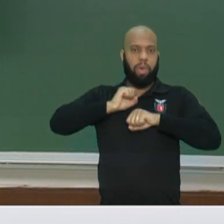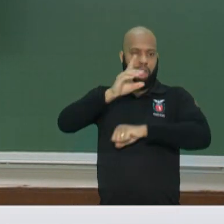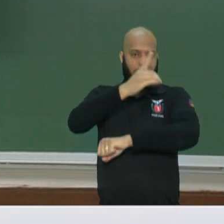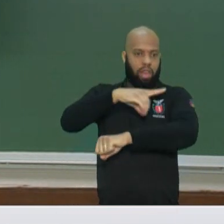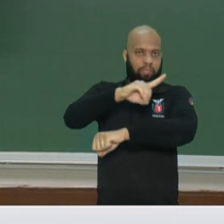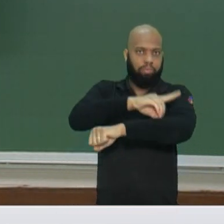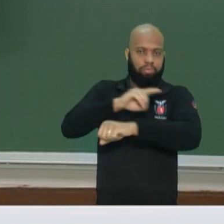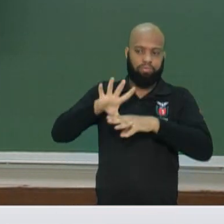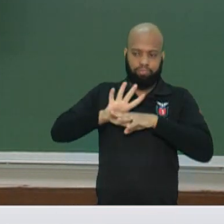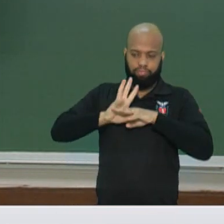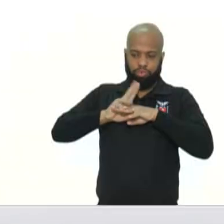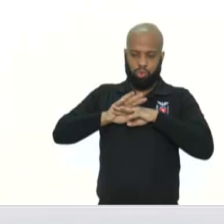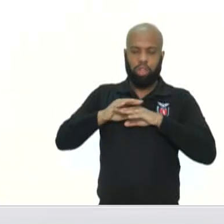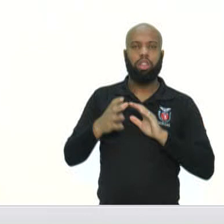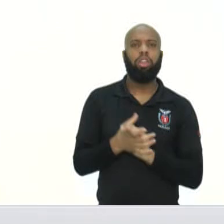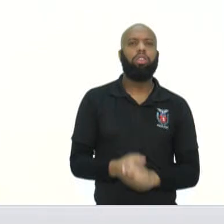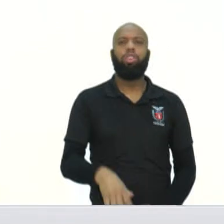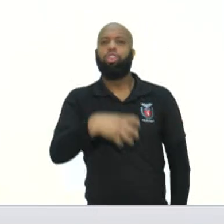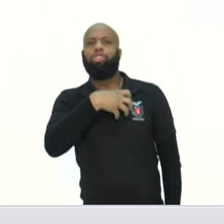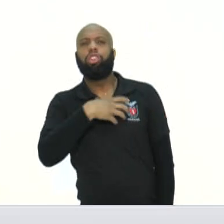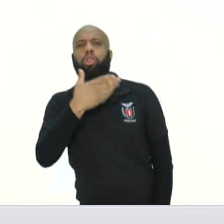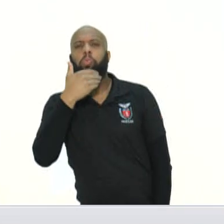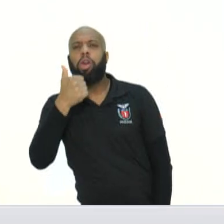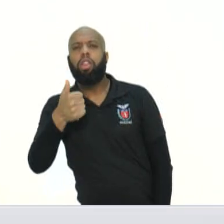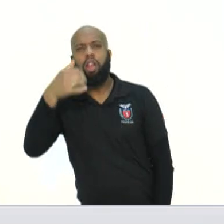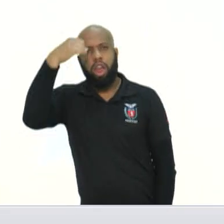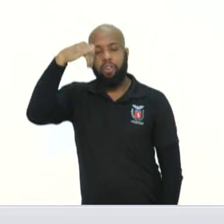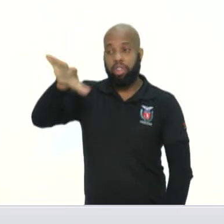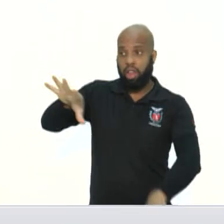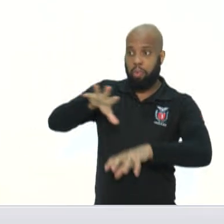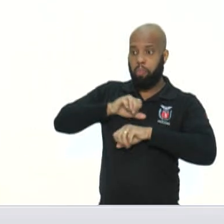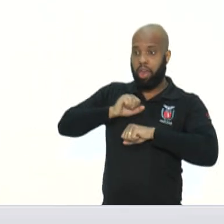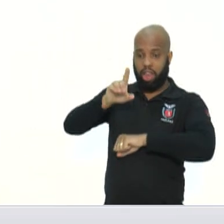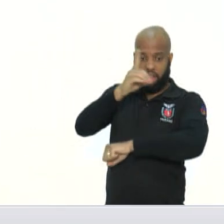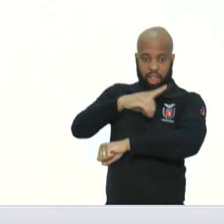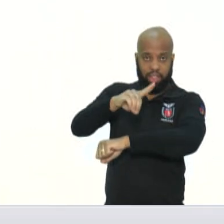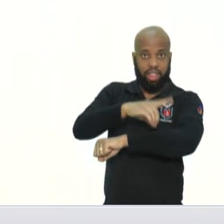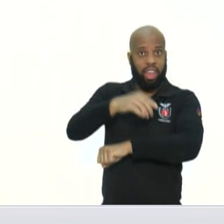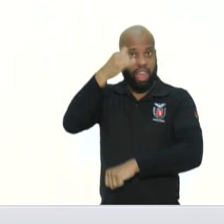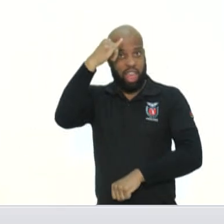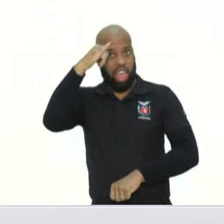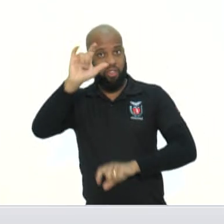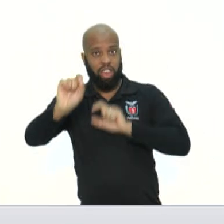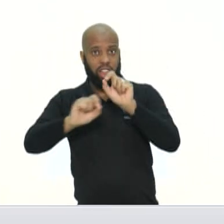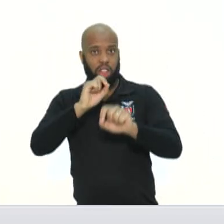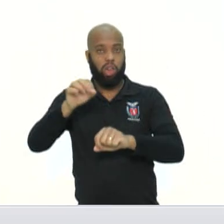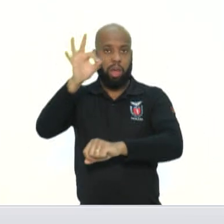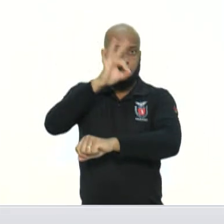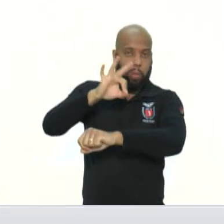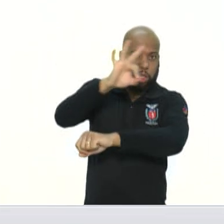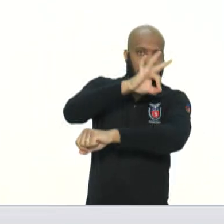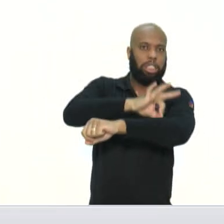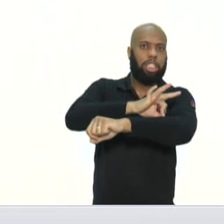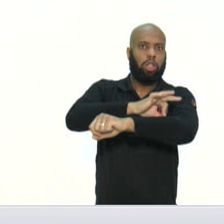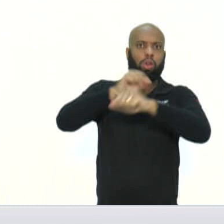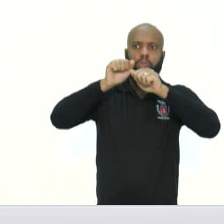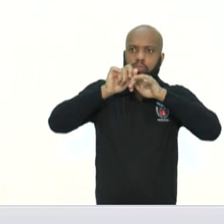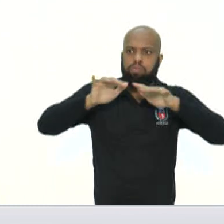doença. Então, a melhor forma de prevenção da dengue é evitar a proliferação do mosquito Aedes